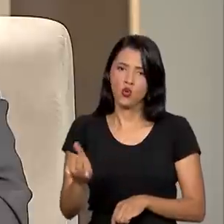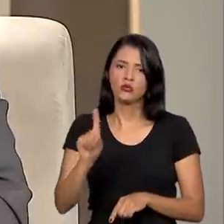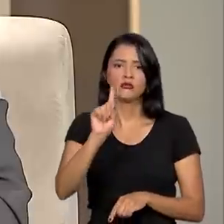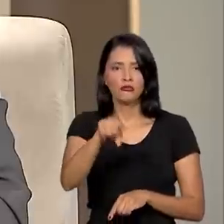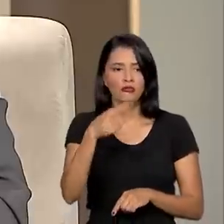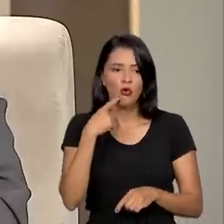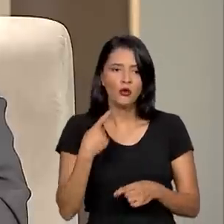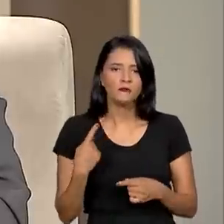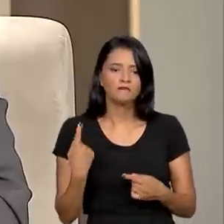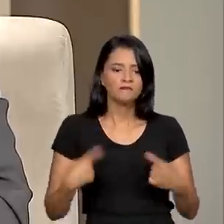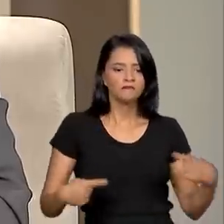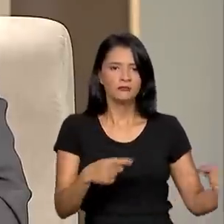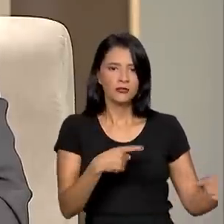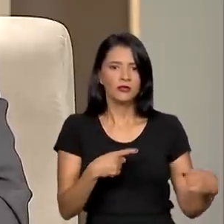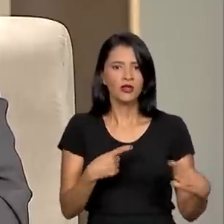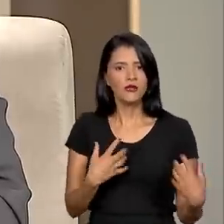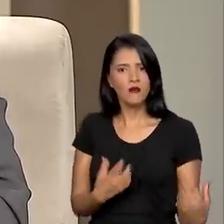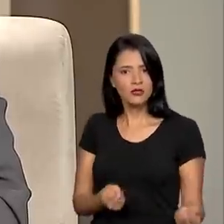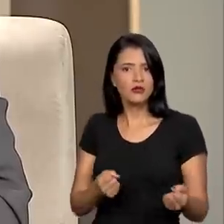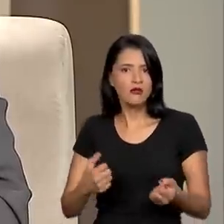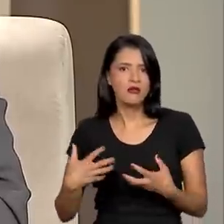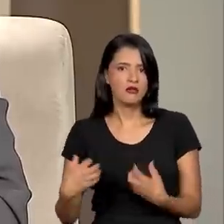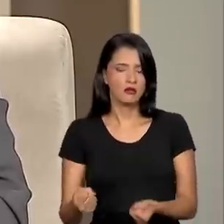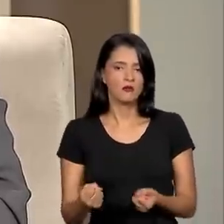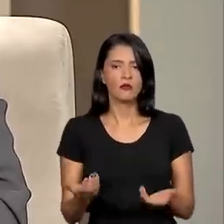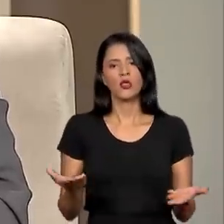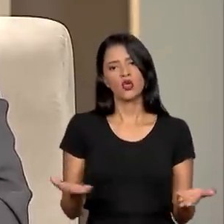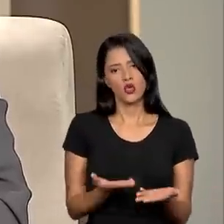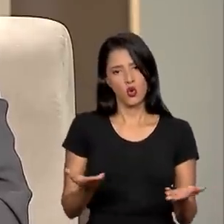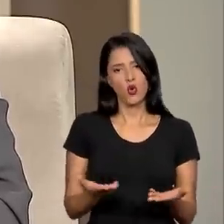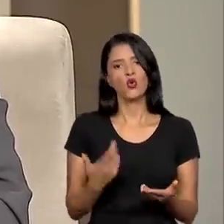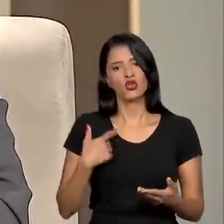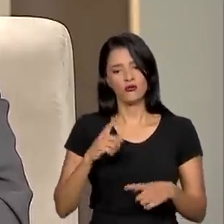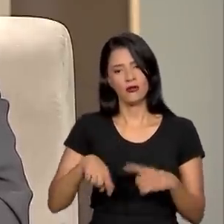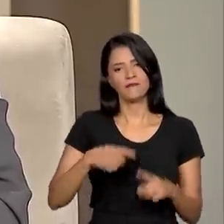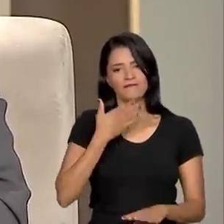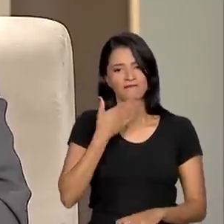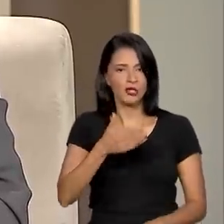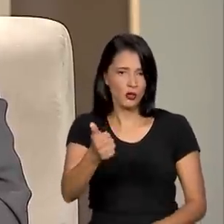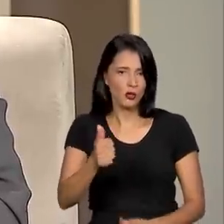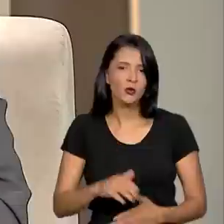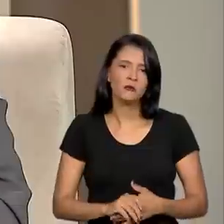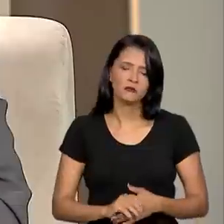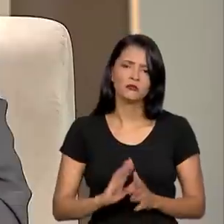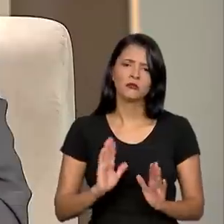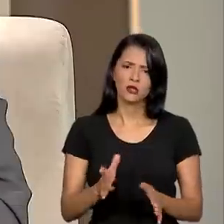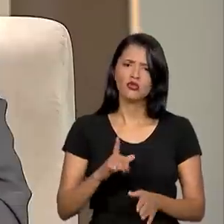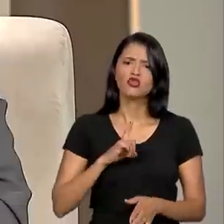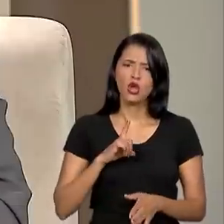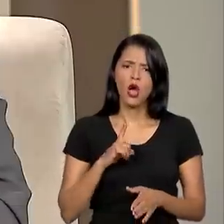sendo aceitas por as duas instâncias e hoje a realidade avançou muito. Já